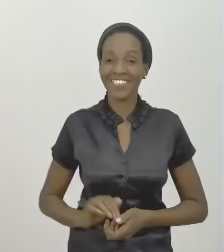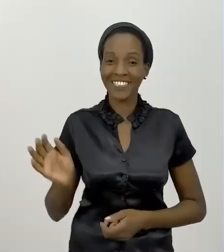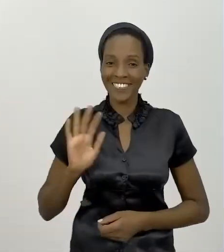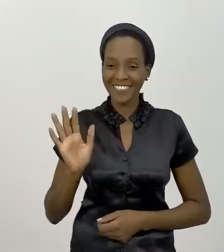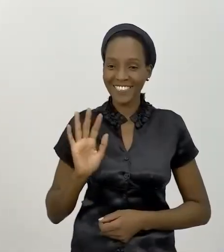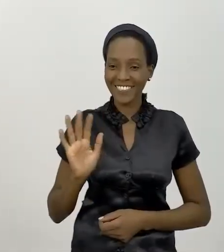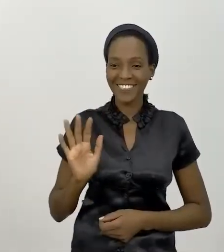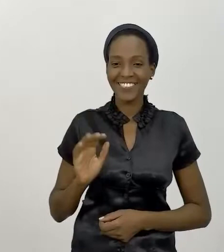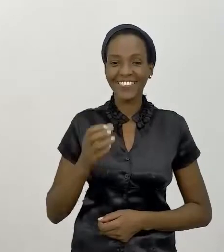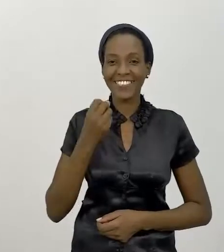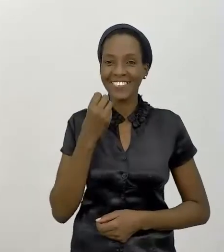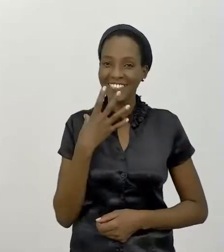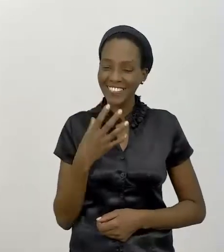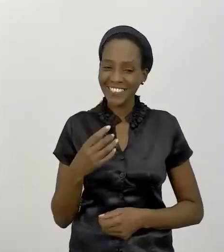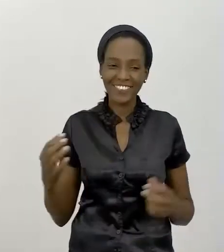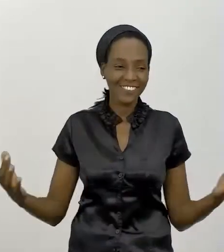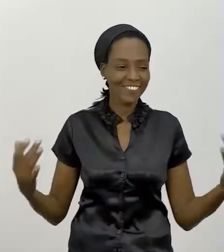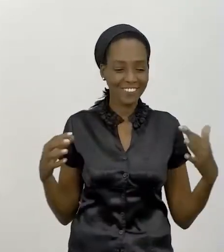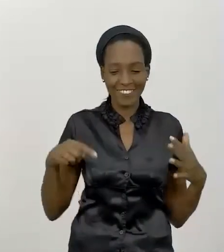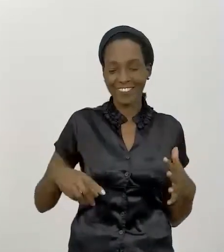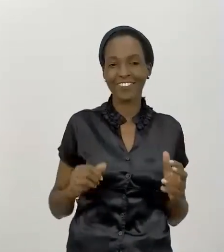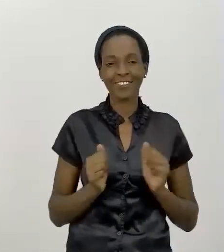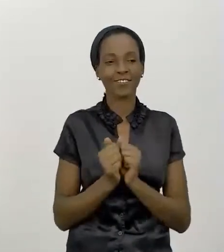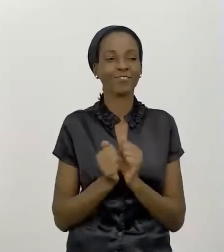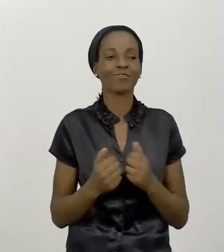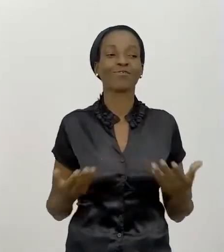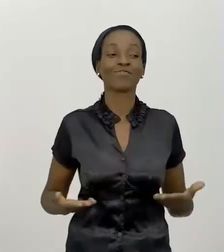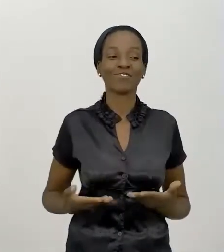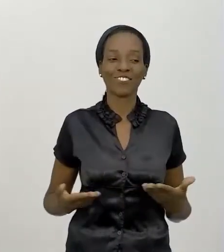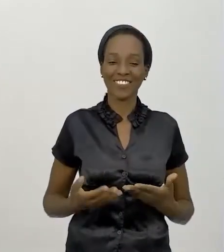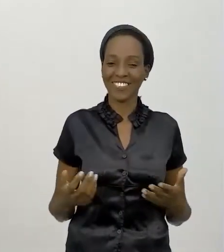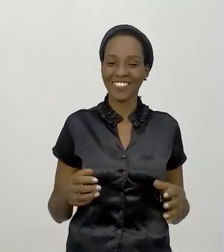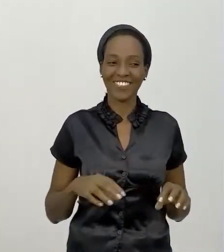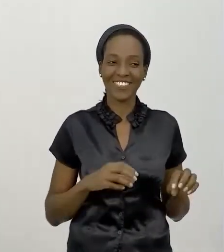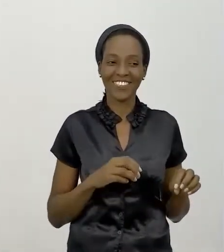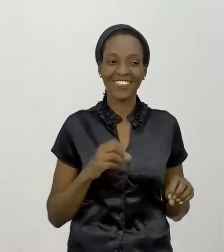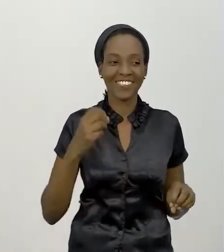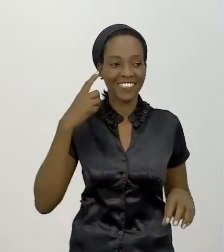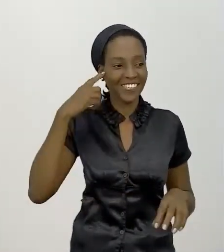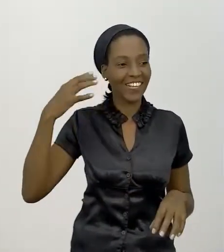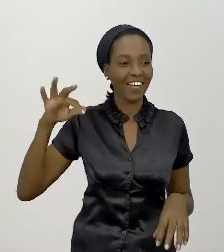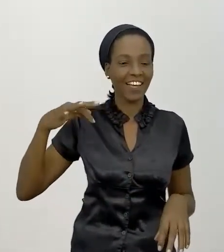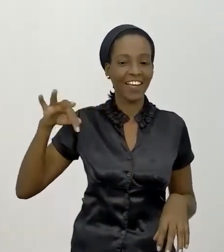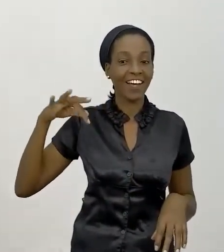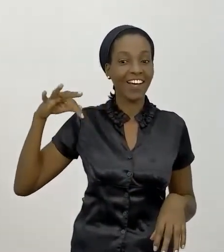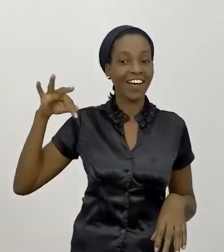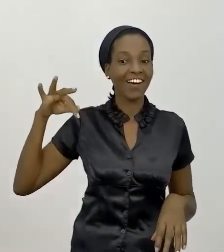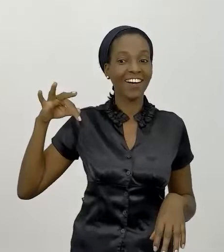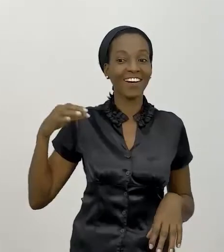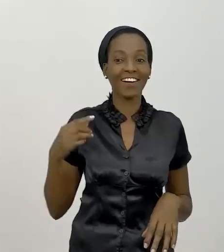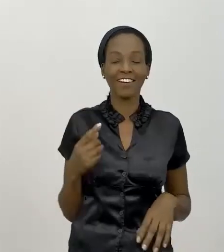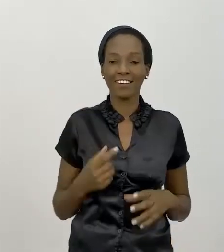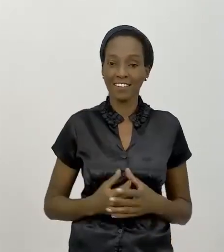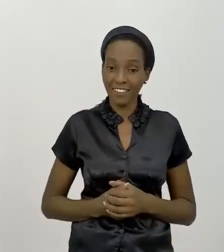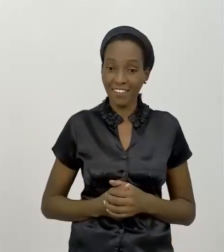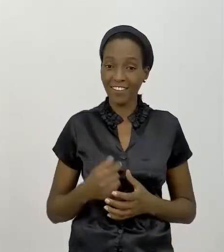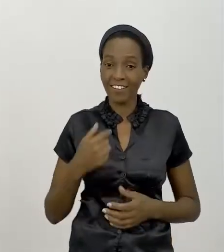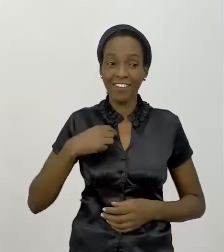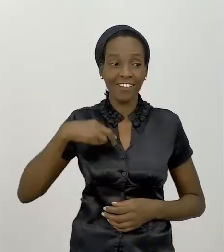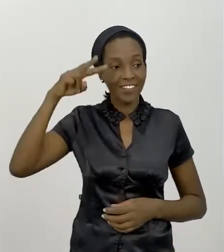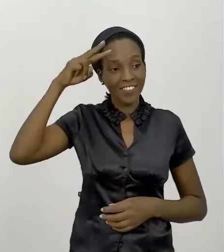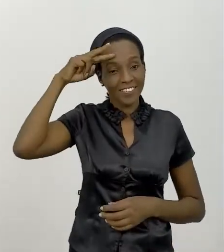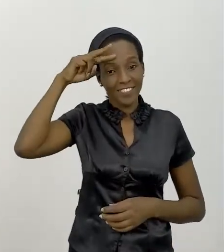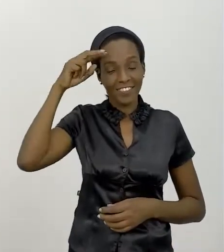Oi, gente, que bom que vocês chegaram aqui para nossa aula. Outro sinal da nossa aula, vamos começar, isso mesmo. Eu sou Viviane, a professora de